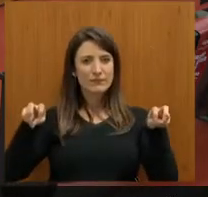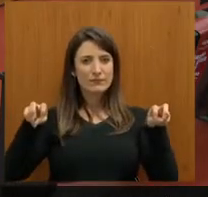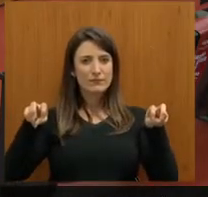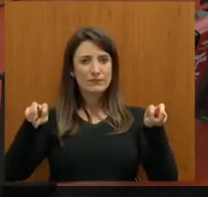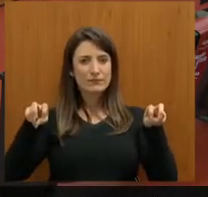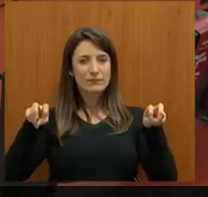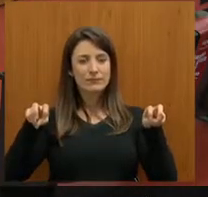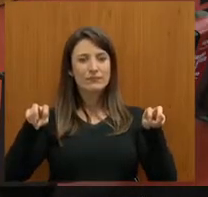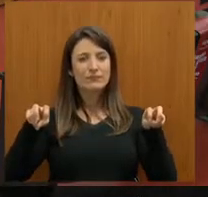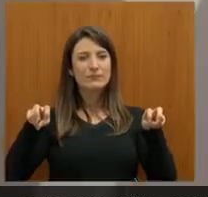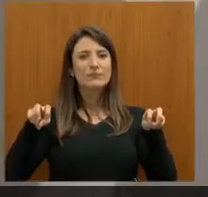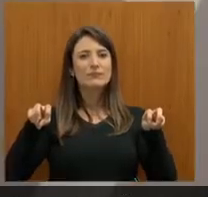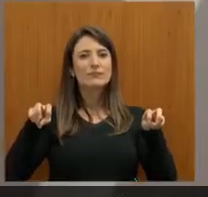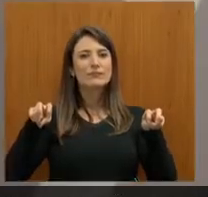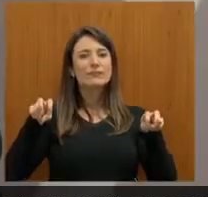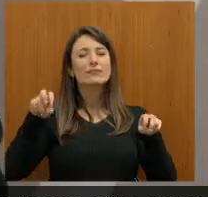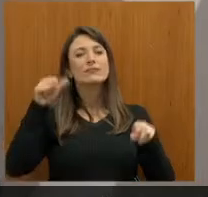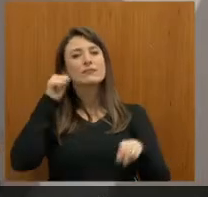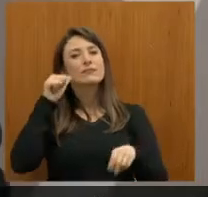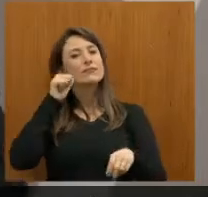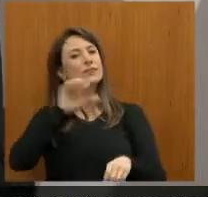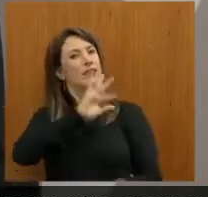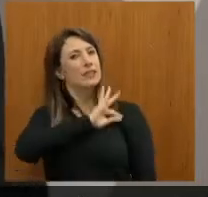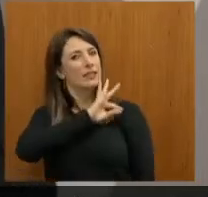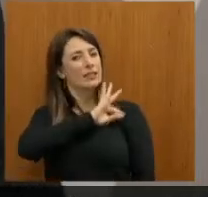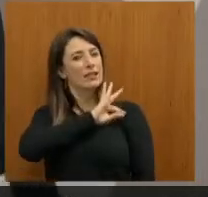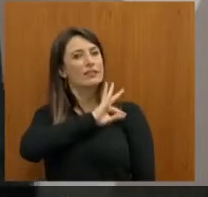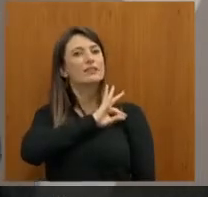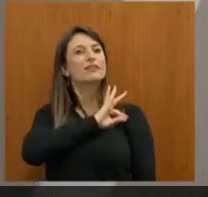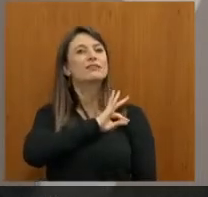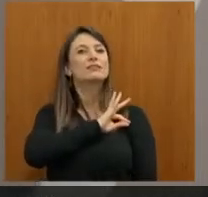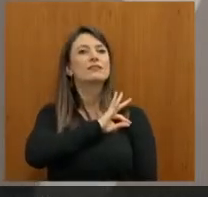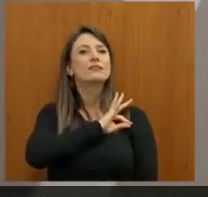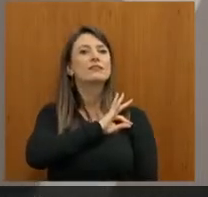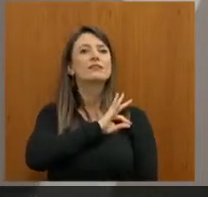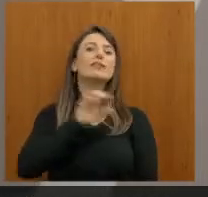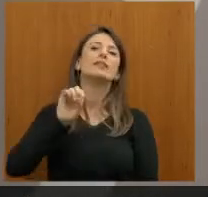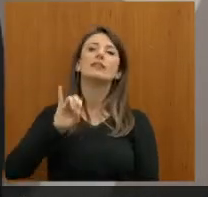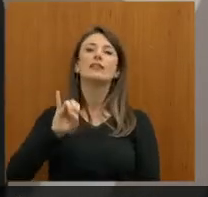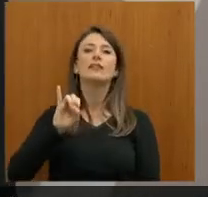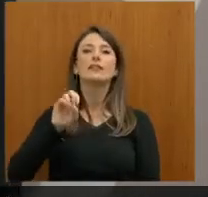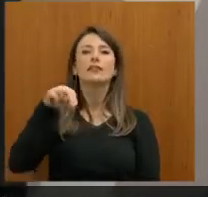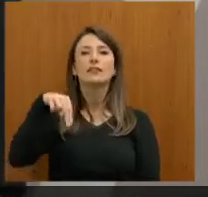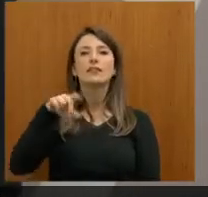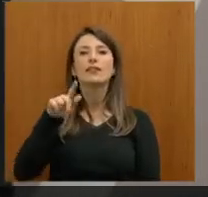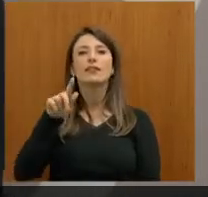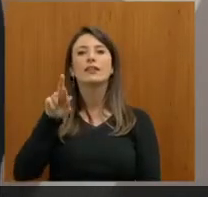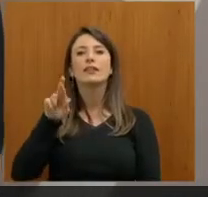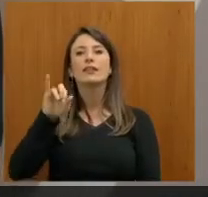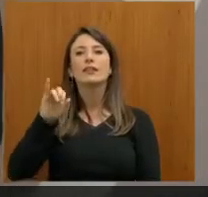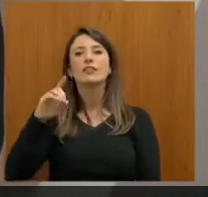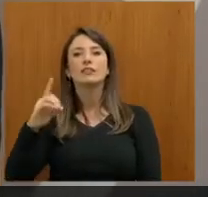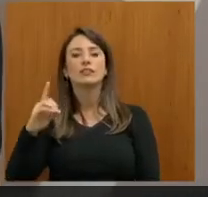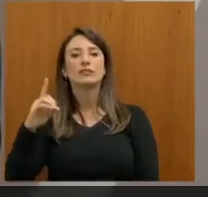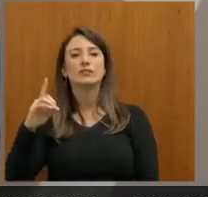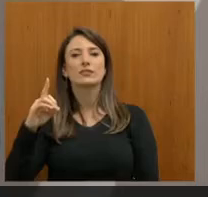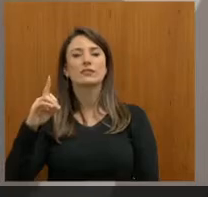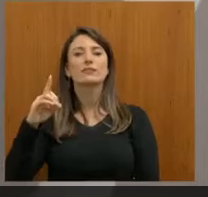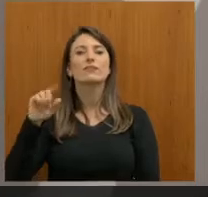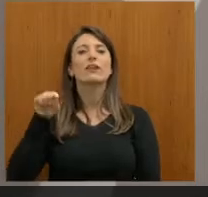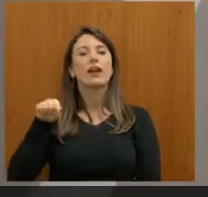e a delegada a Ingrid Estevão Silva Miranda